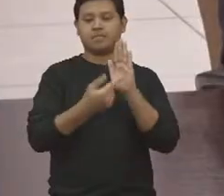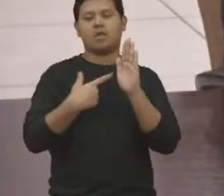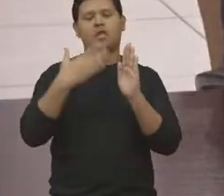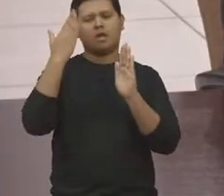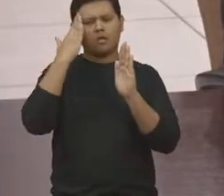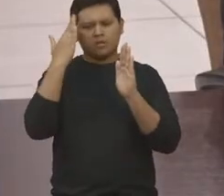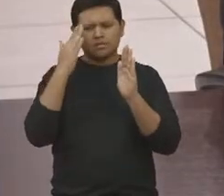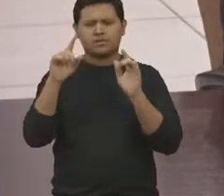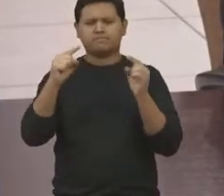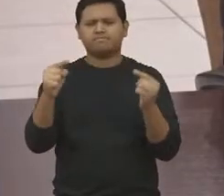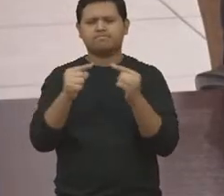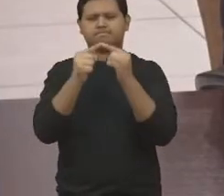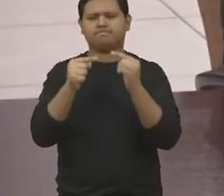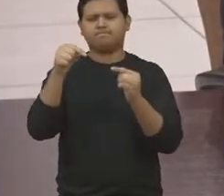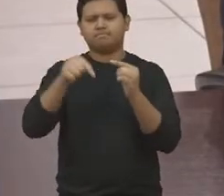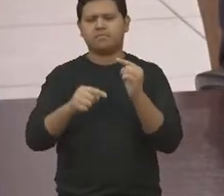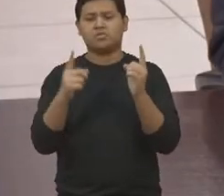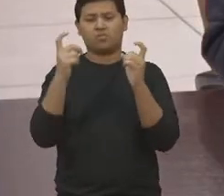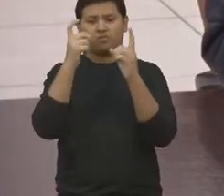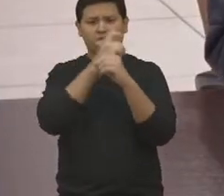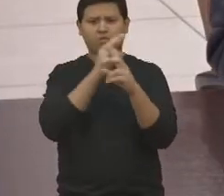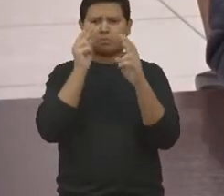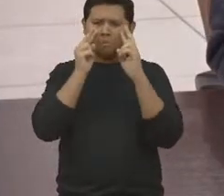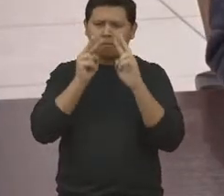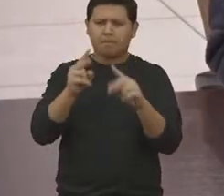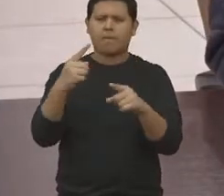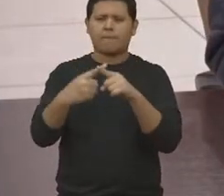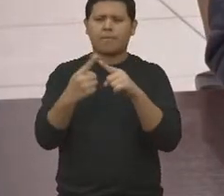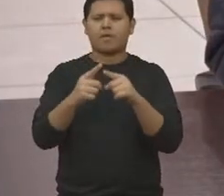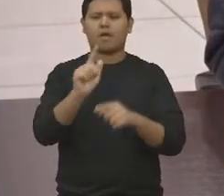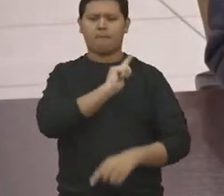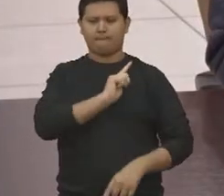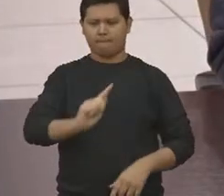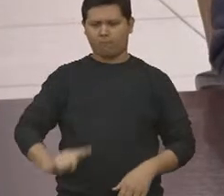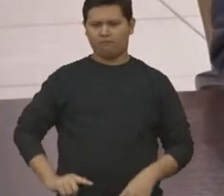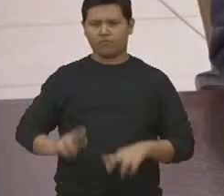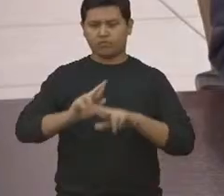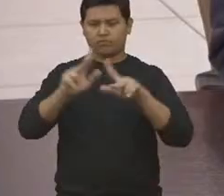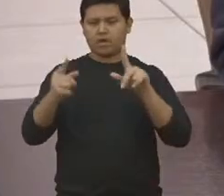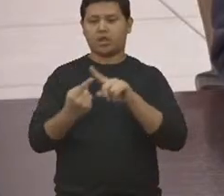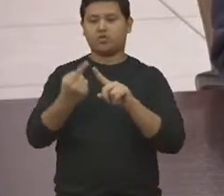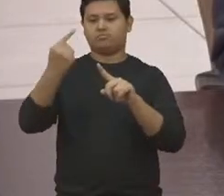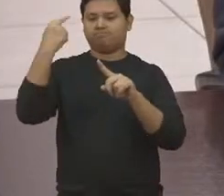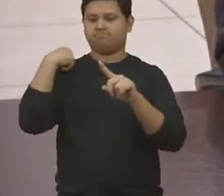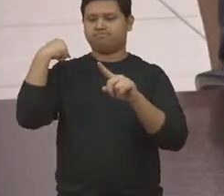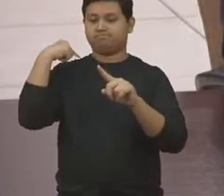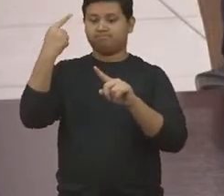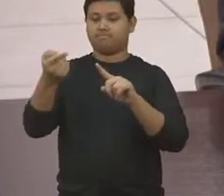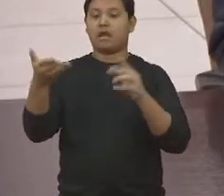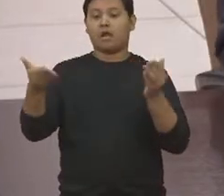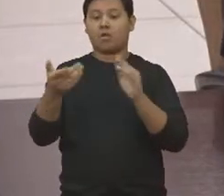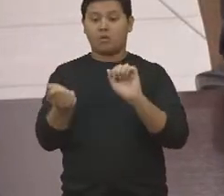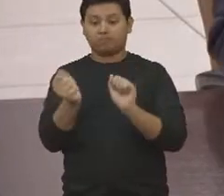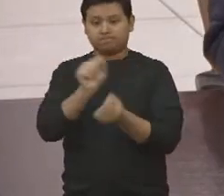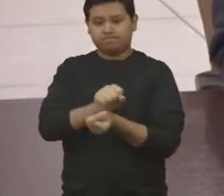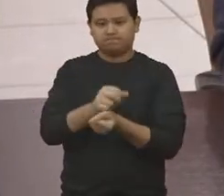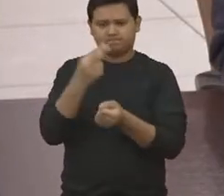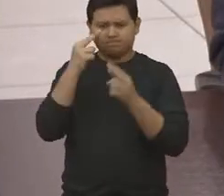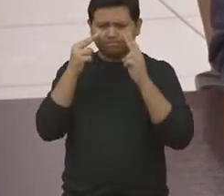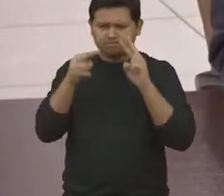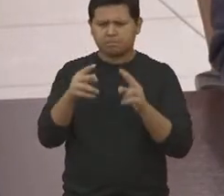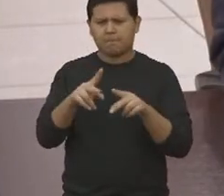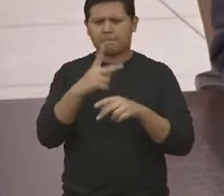sintonia, ele é dificultoso, porque são planos de governo diferentes. Então, essa adequação me parece